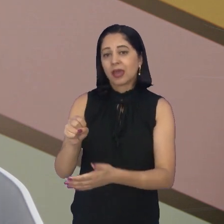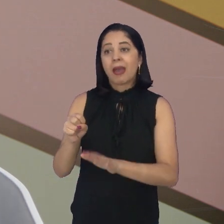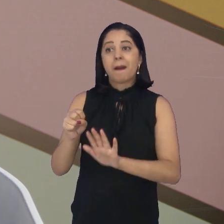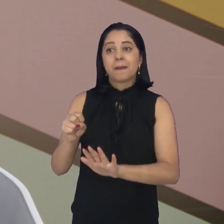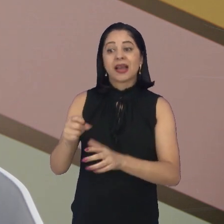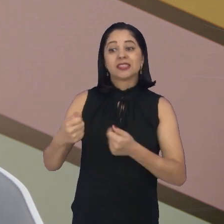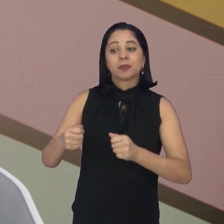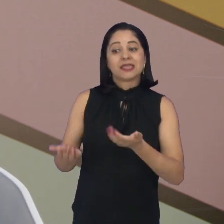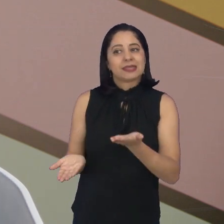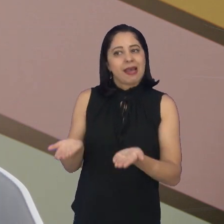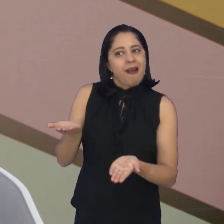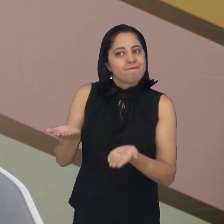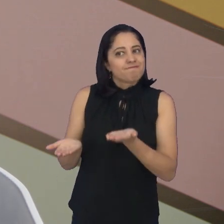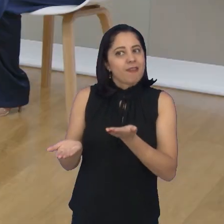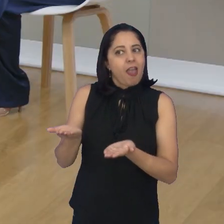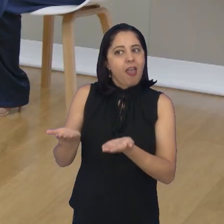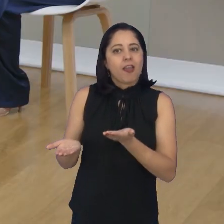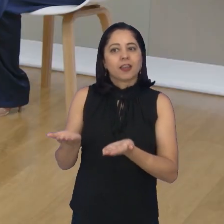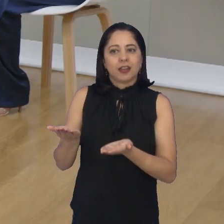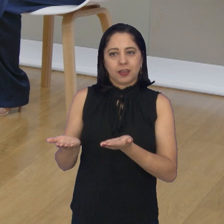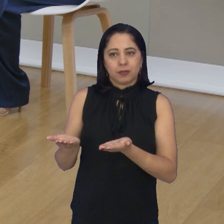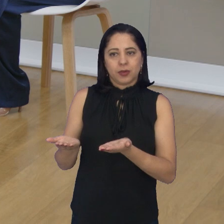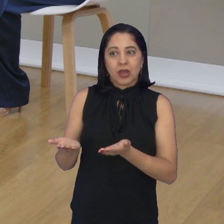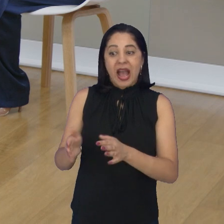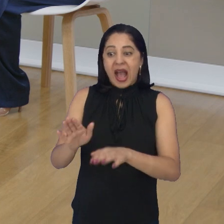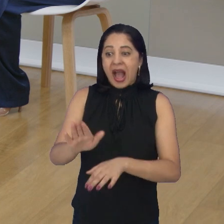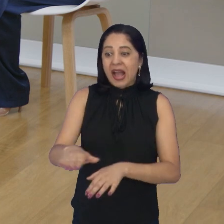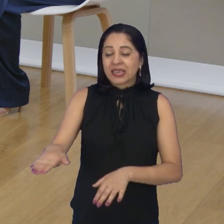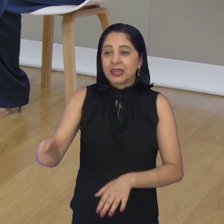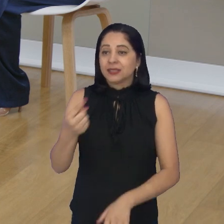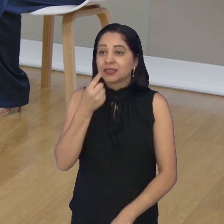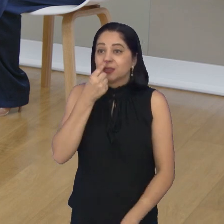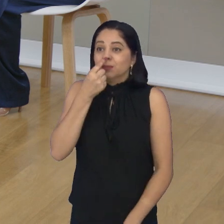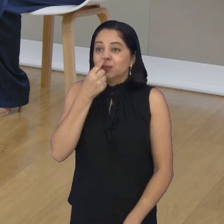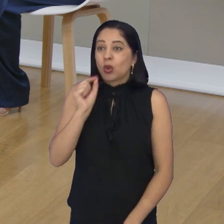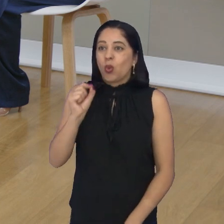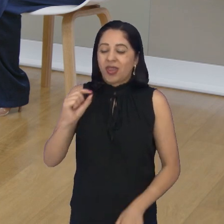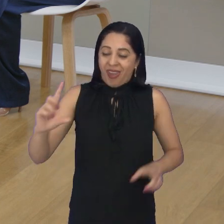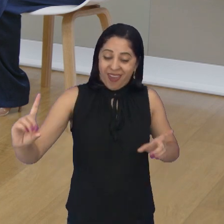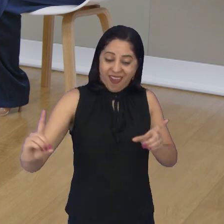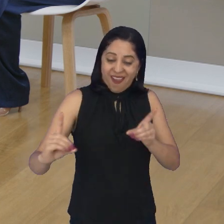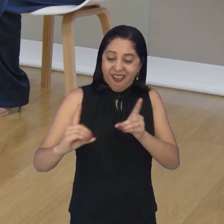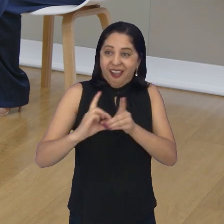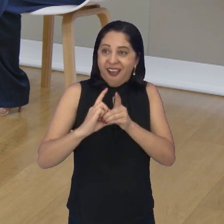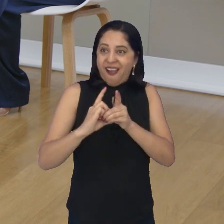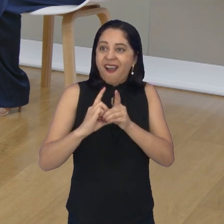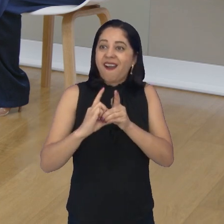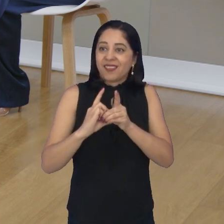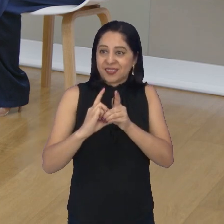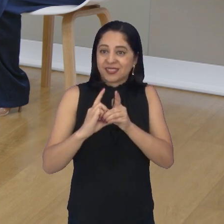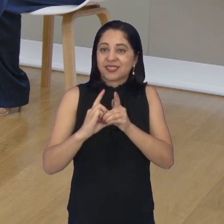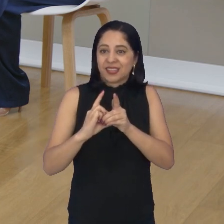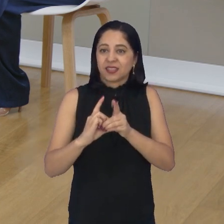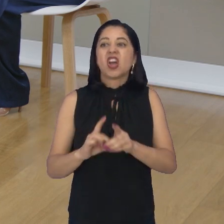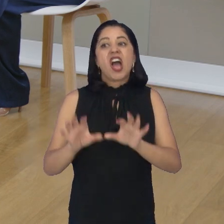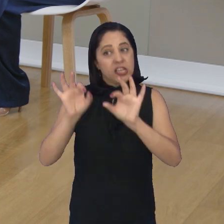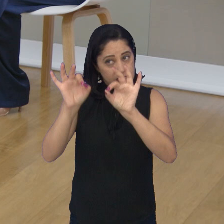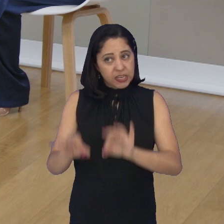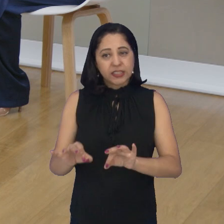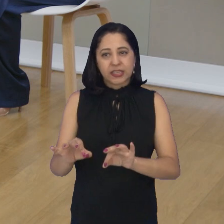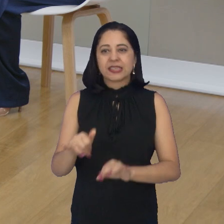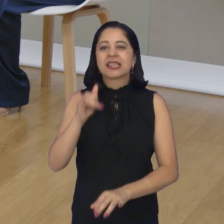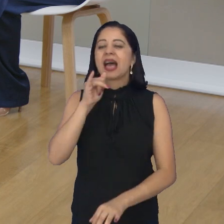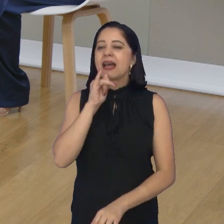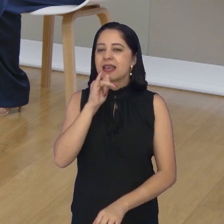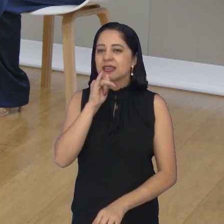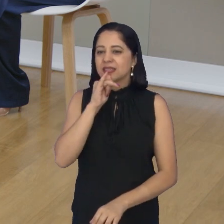vai dosar isso com a nossa presença. A criança prefere a nossa presença do que a tela. Pode ter certeza disso. Se você oferecer a